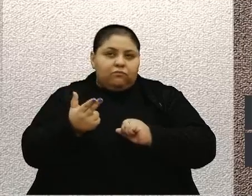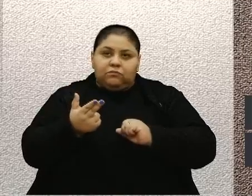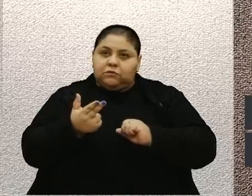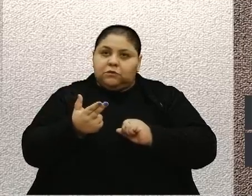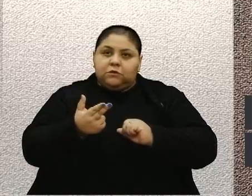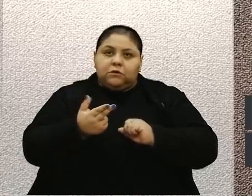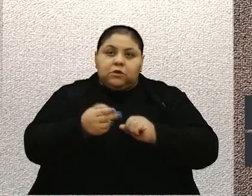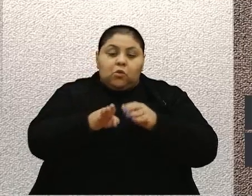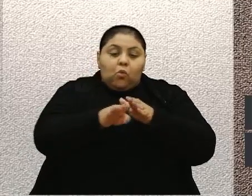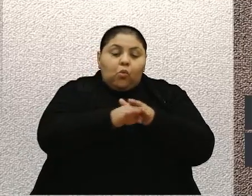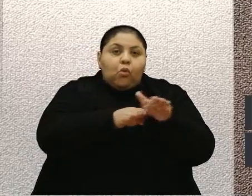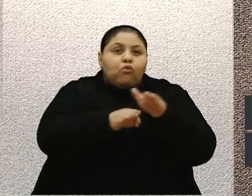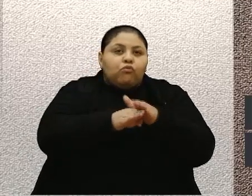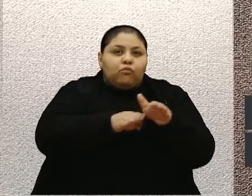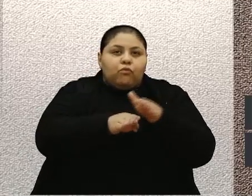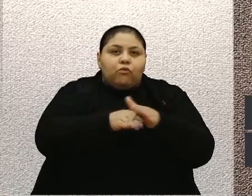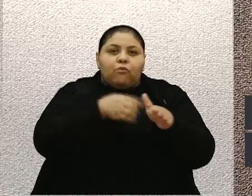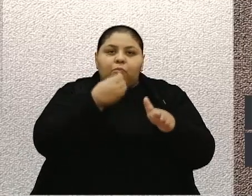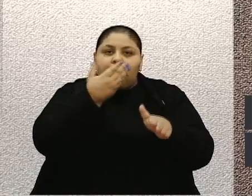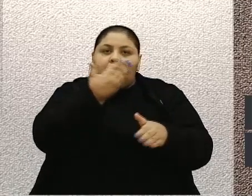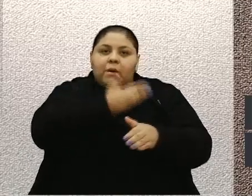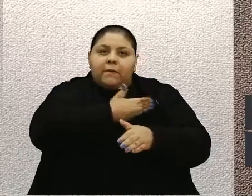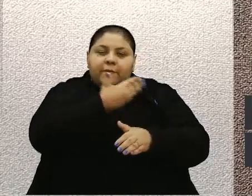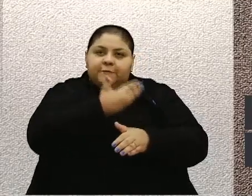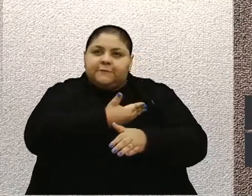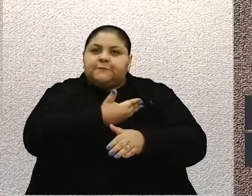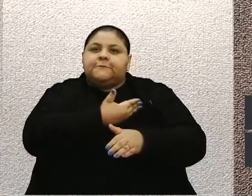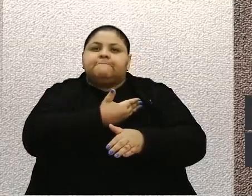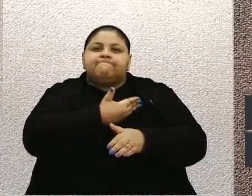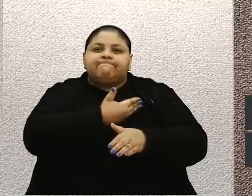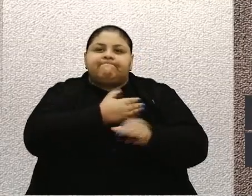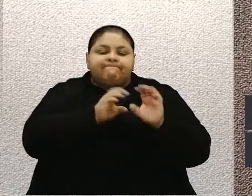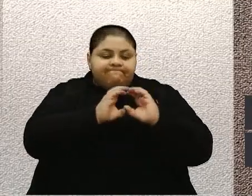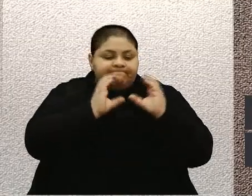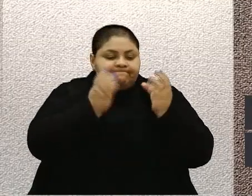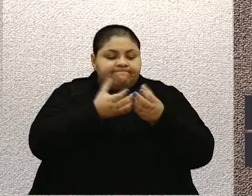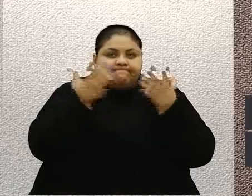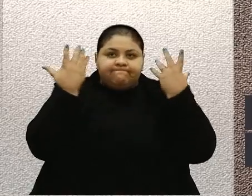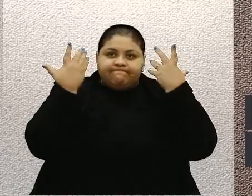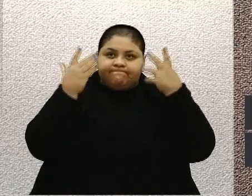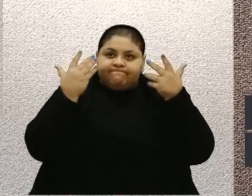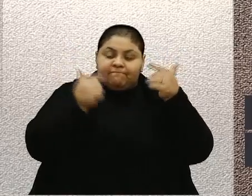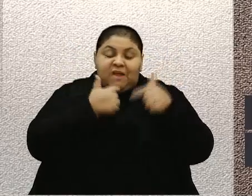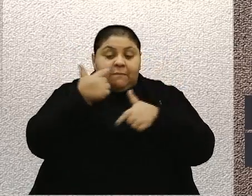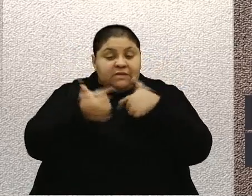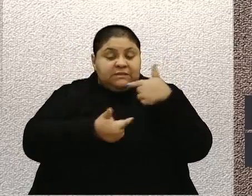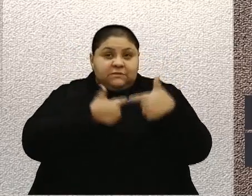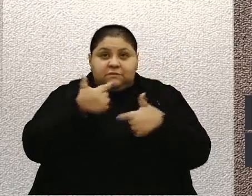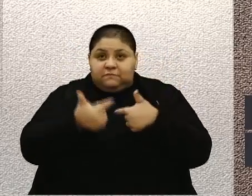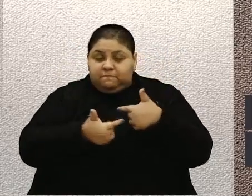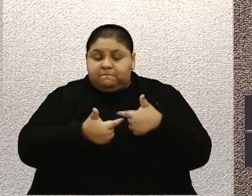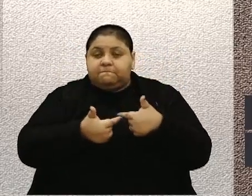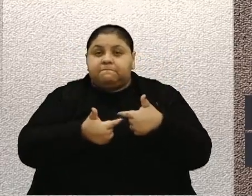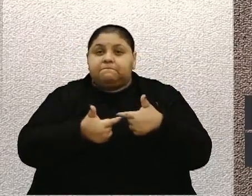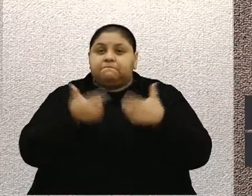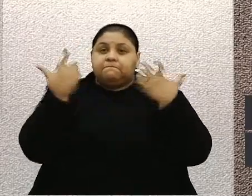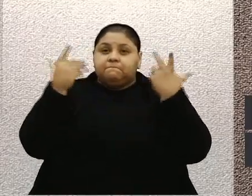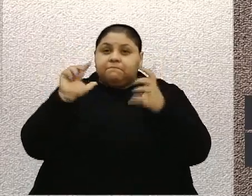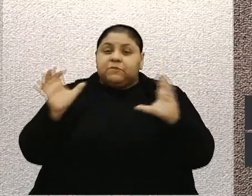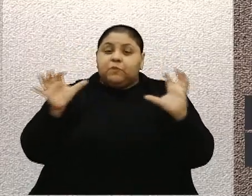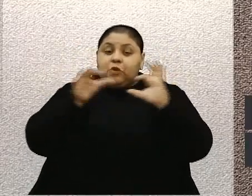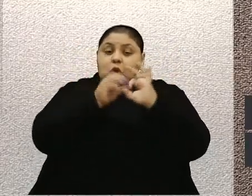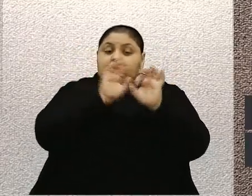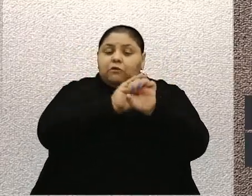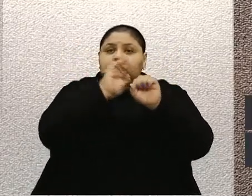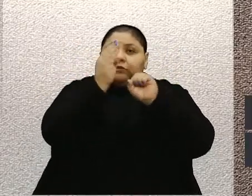conselheiro, um bom amigo, um amigo da comunidade. Parabéns pelo teu trabalho, parabéns pela união de